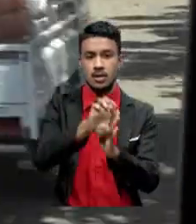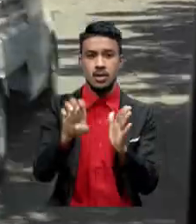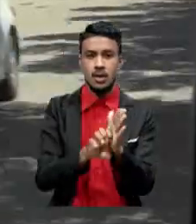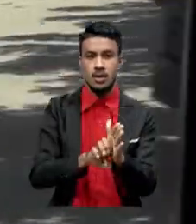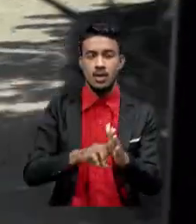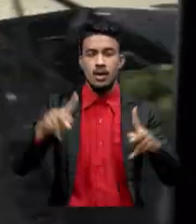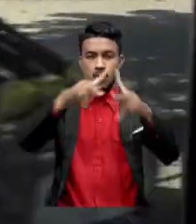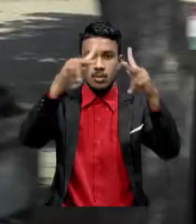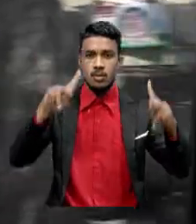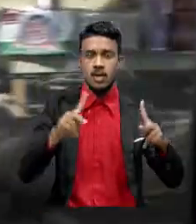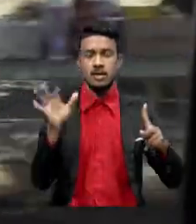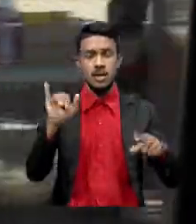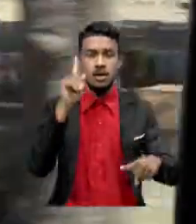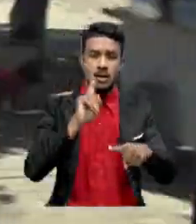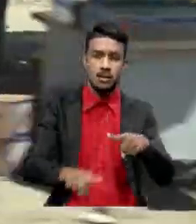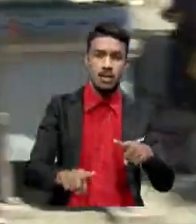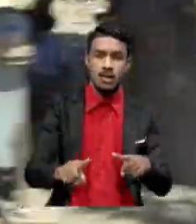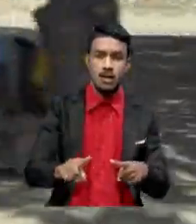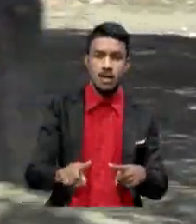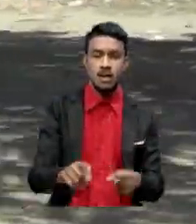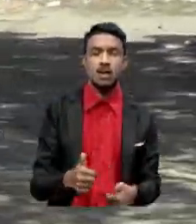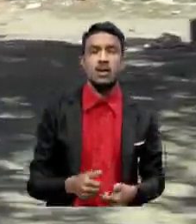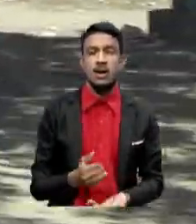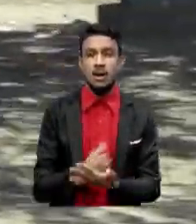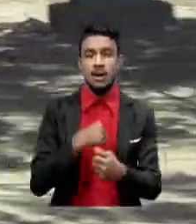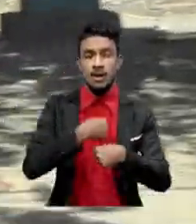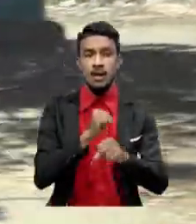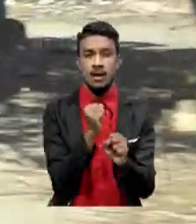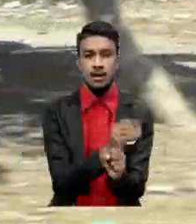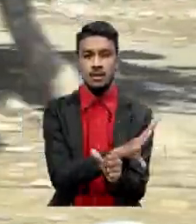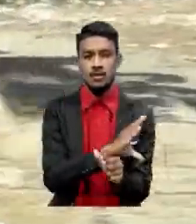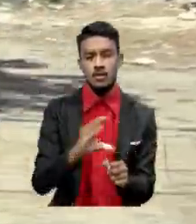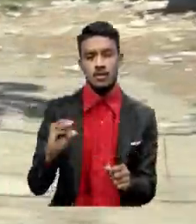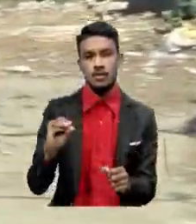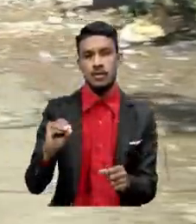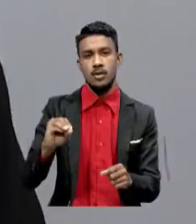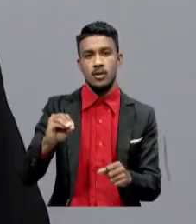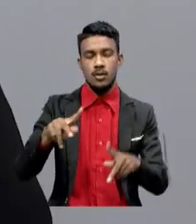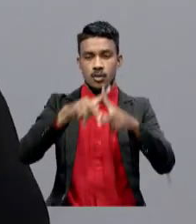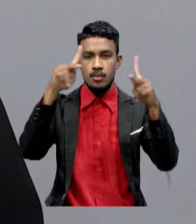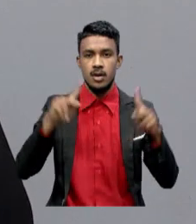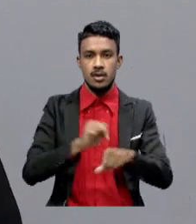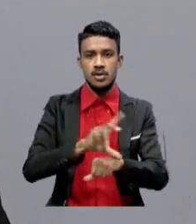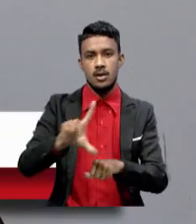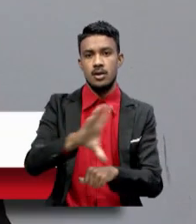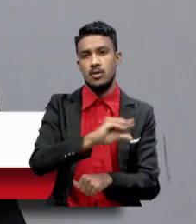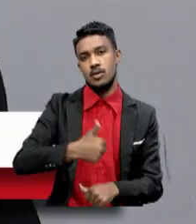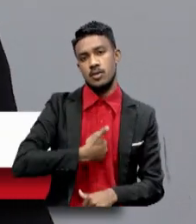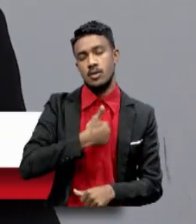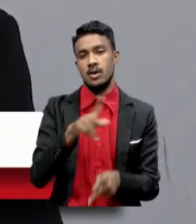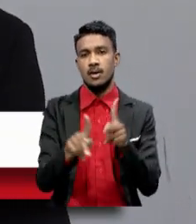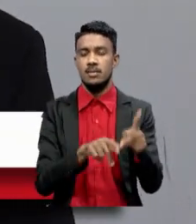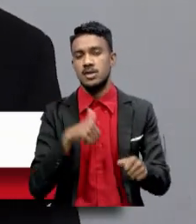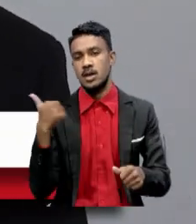nebe estabelese. Wahira iya kompanyia internasional ka kompanyia nasional ka privado, é uma baru, neve usa